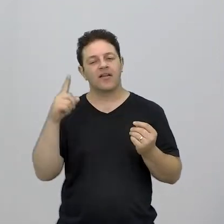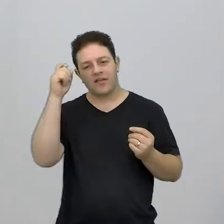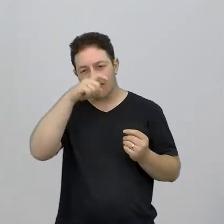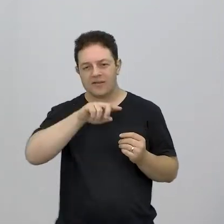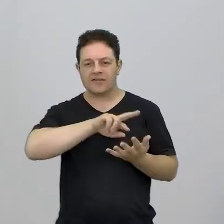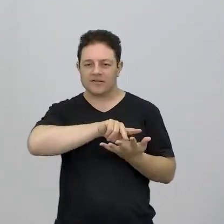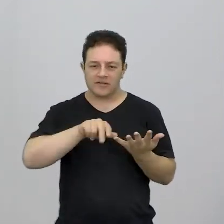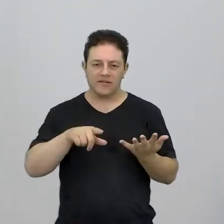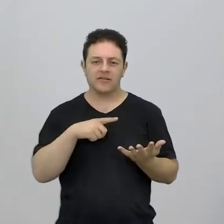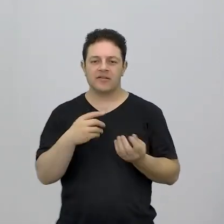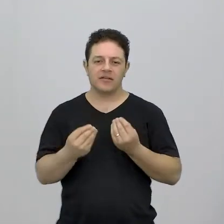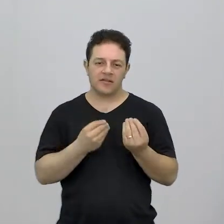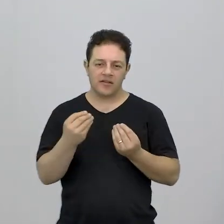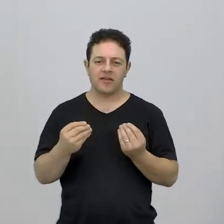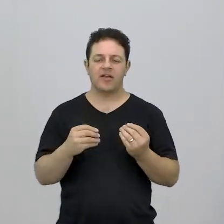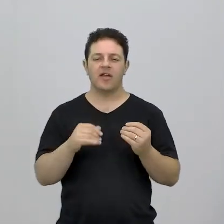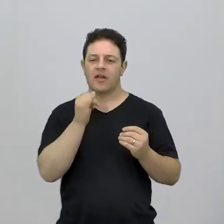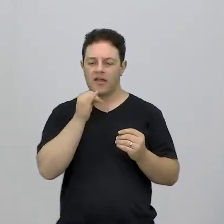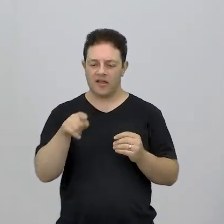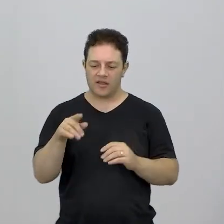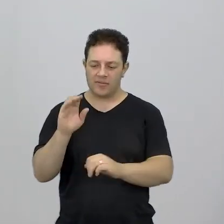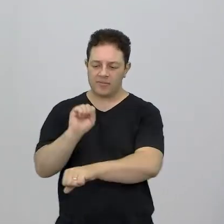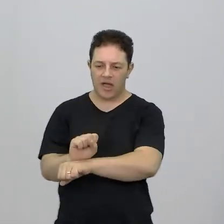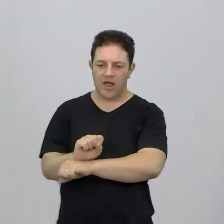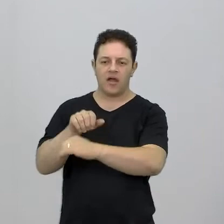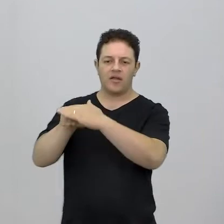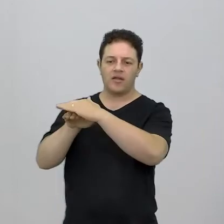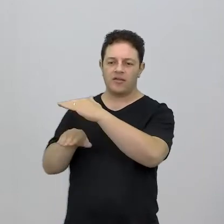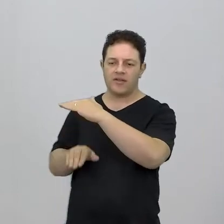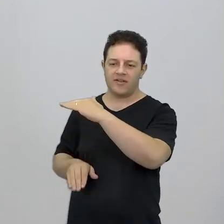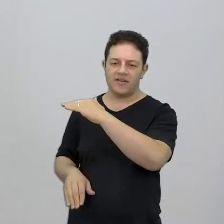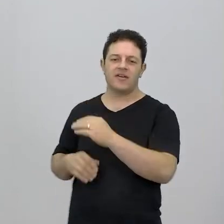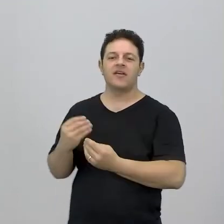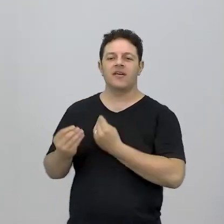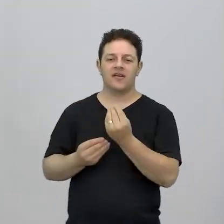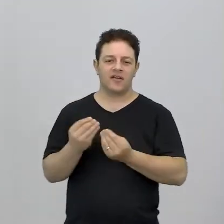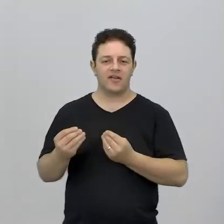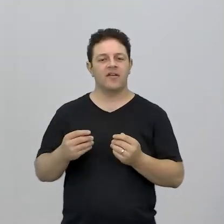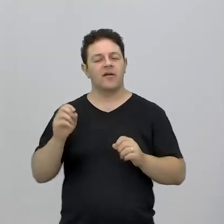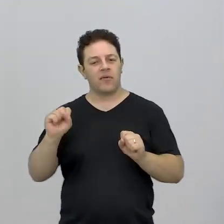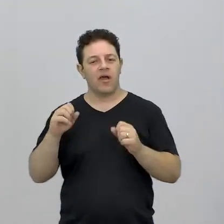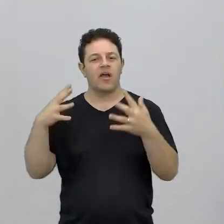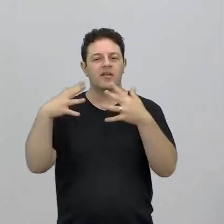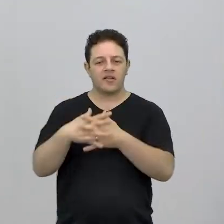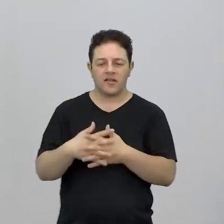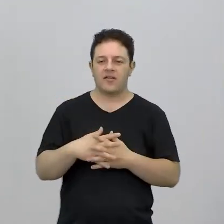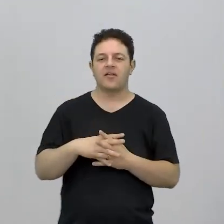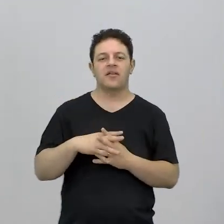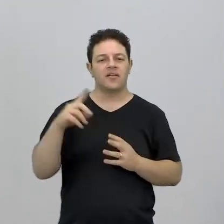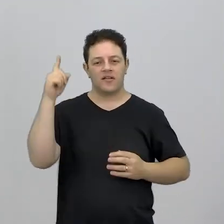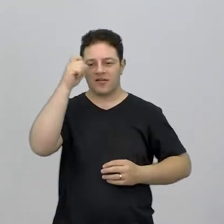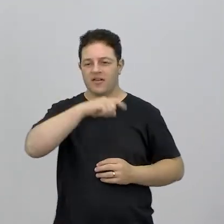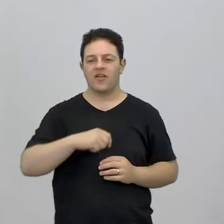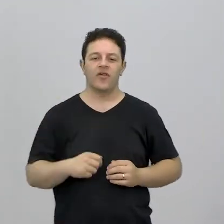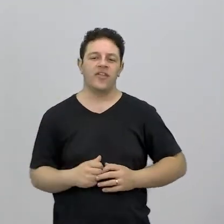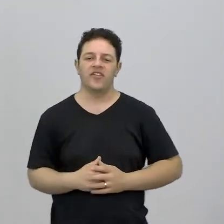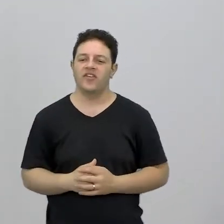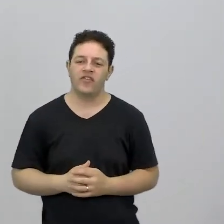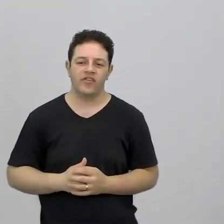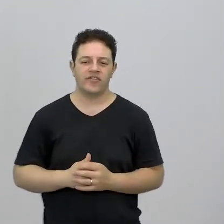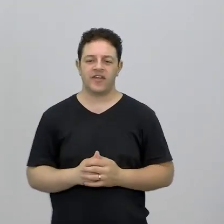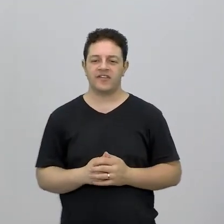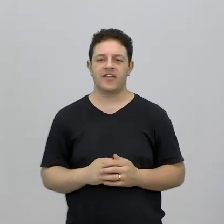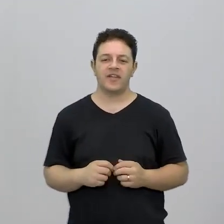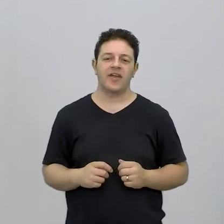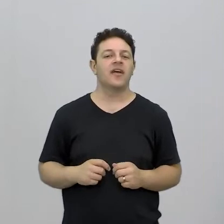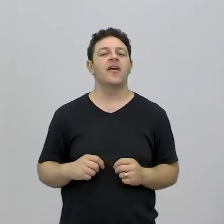peças ficaram encalhadas, e também tem uma questão do consumo que atrapalhava bastante, que é o fato de que